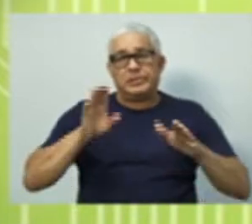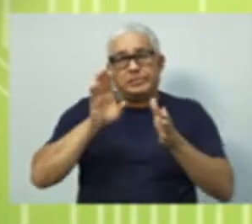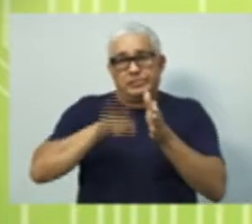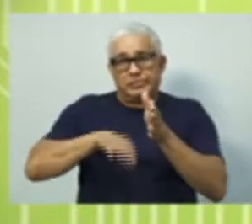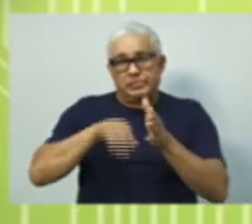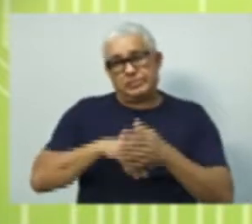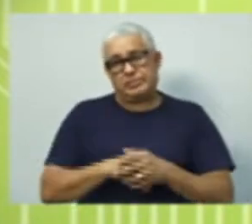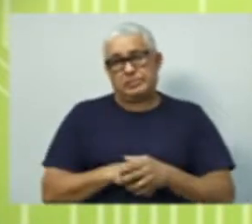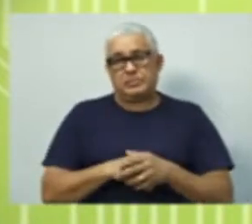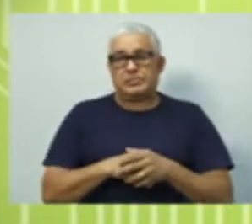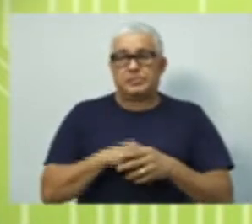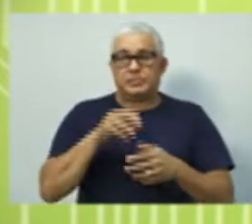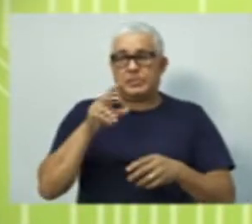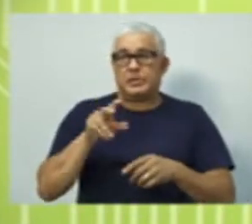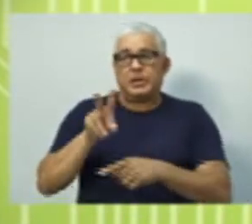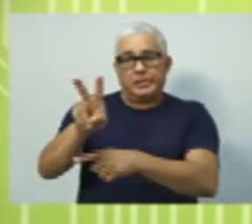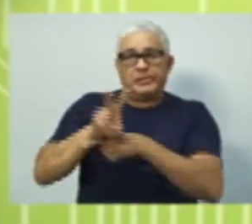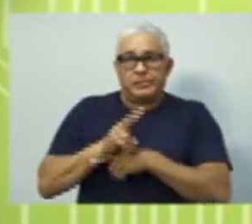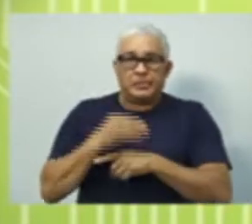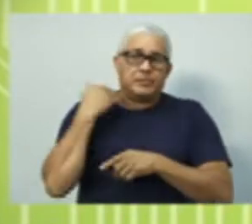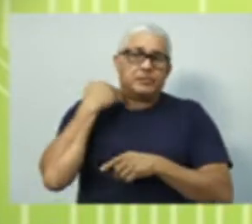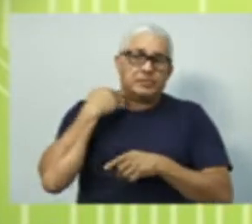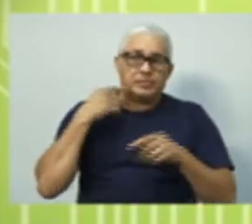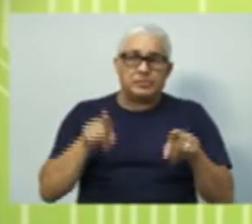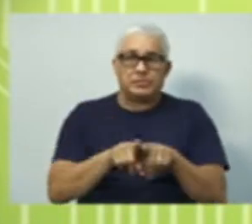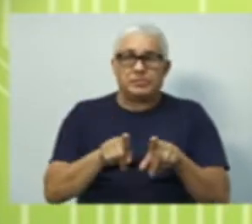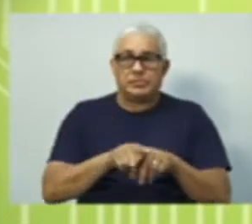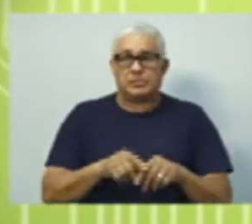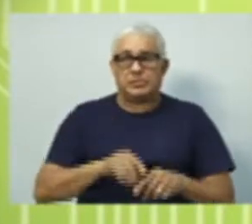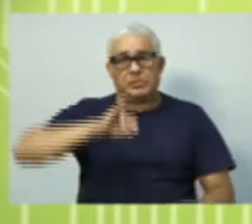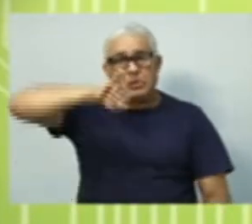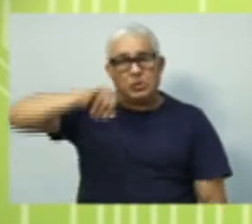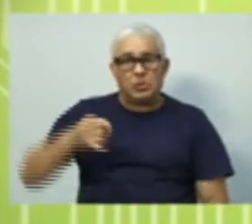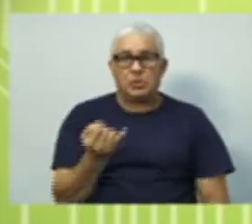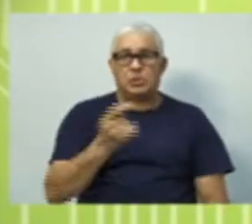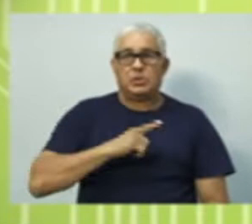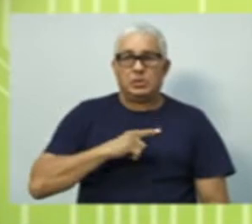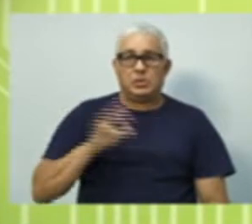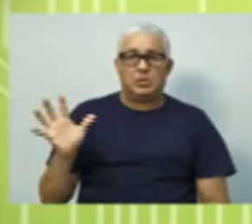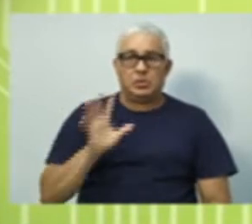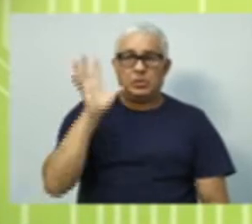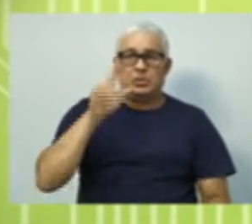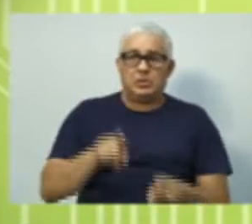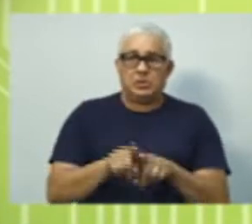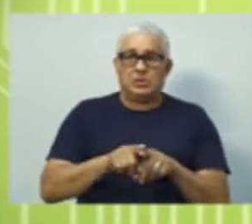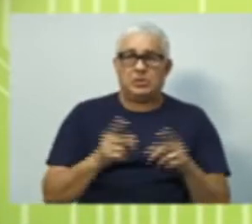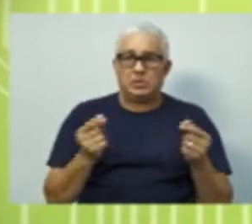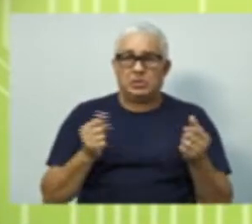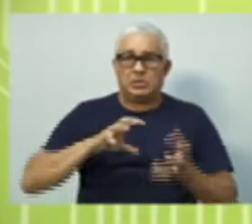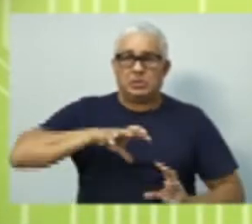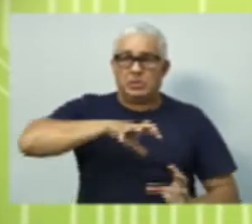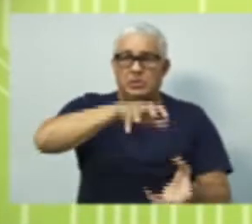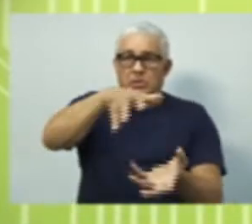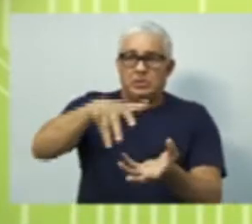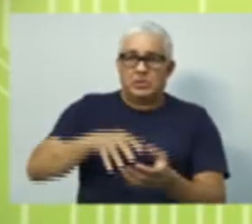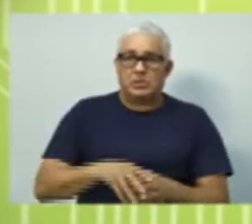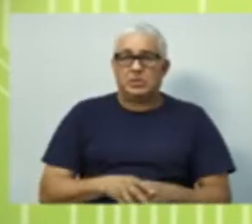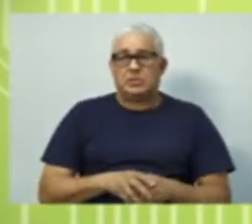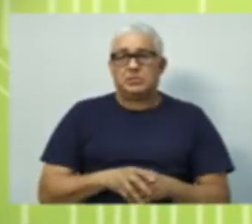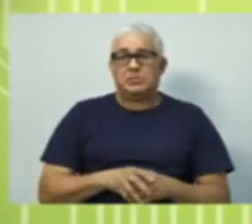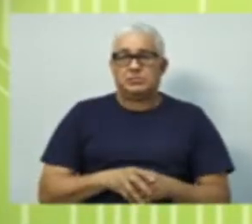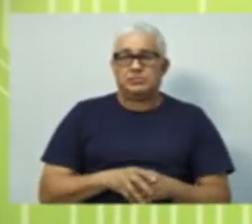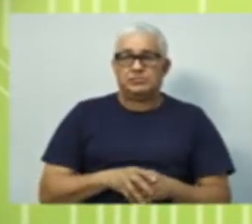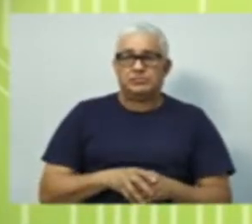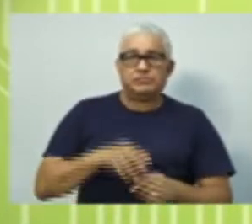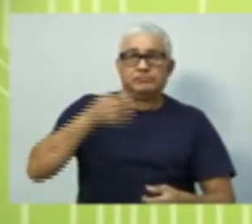pegar financiamento bancário, né? A taxa de juros muito alta, a gente vive uma economia mundial muito instável, você não sabe